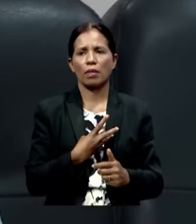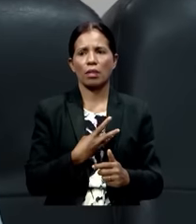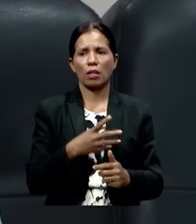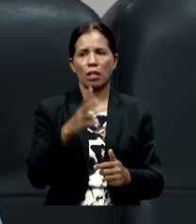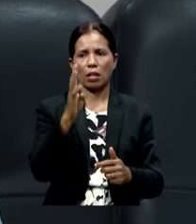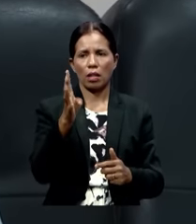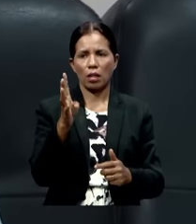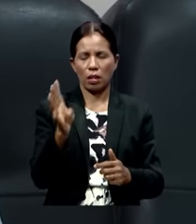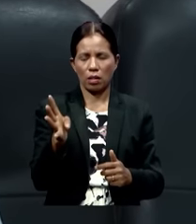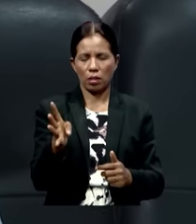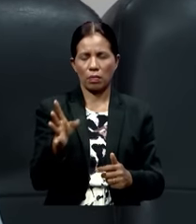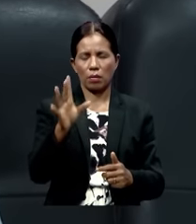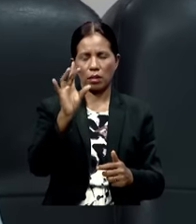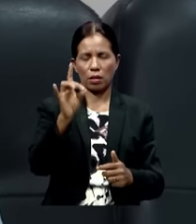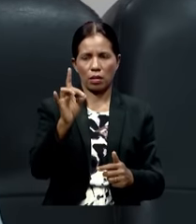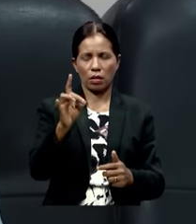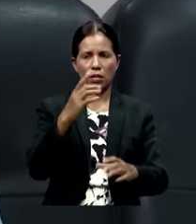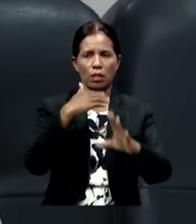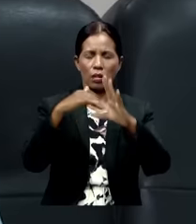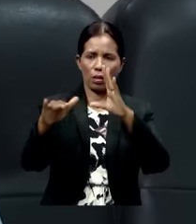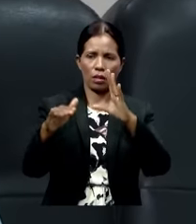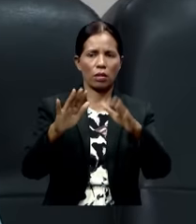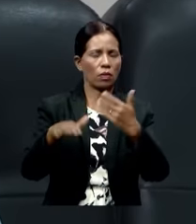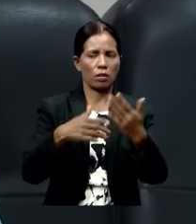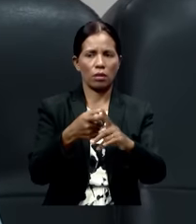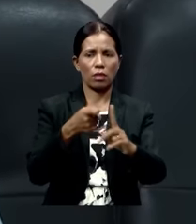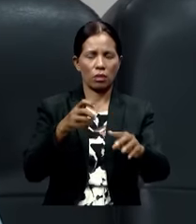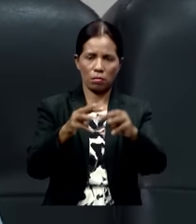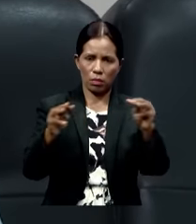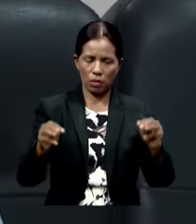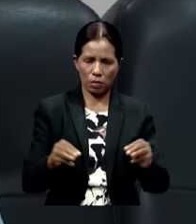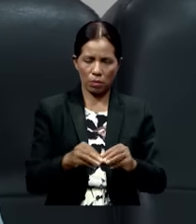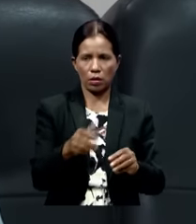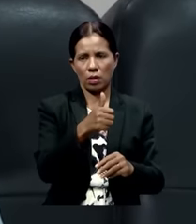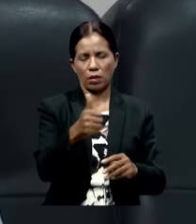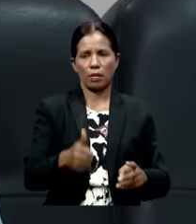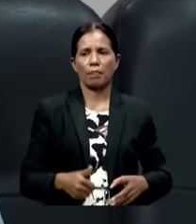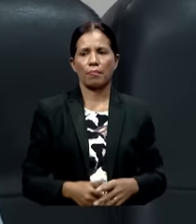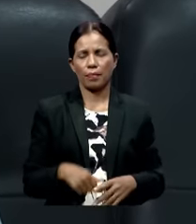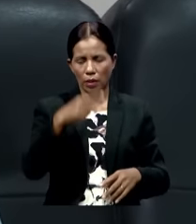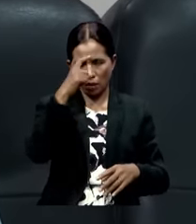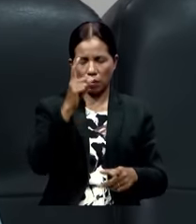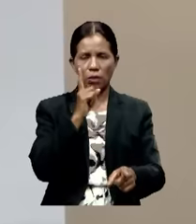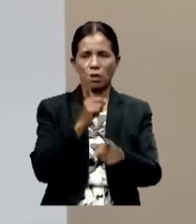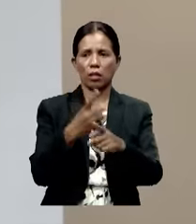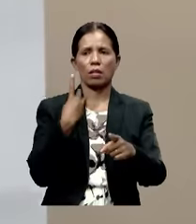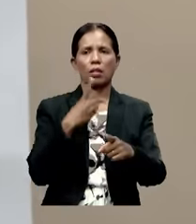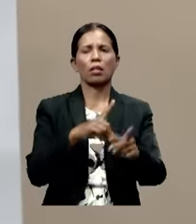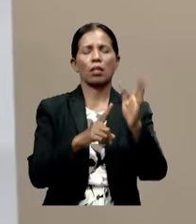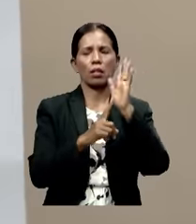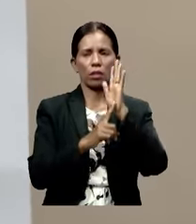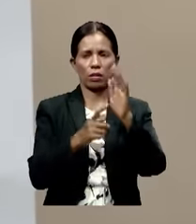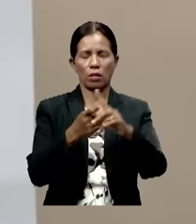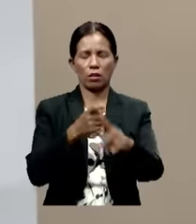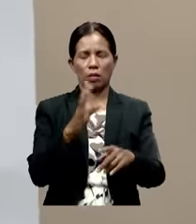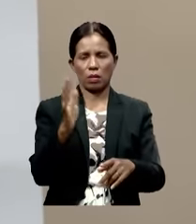mil lira, mas que tá tu publica território toma que, ia liu isto no município ida, também tu rosa isto tem publica por volta